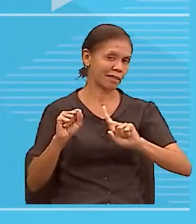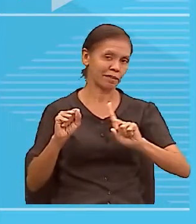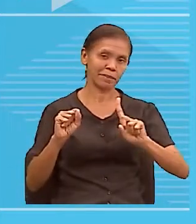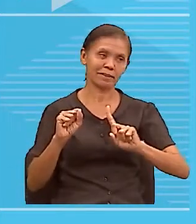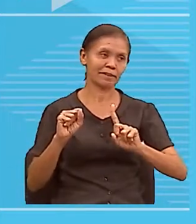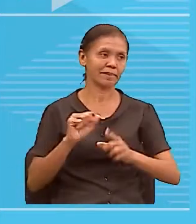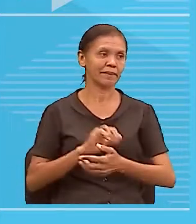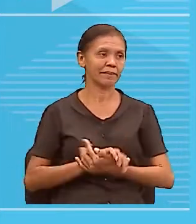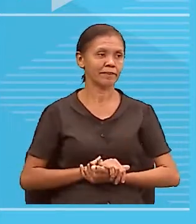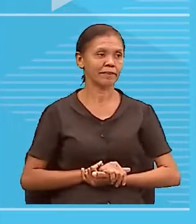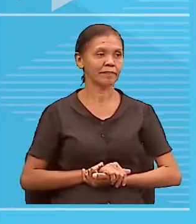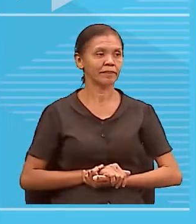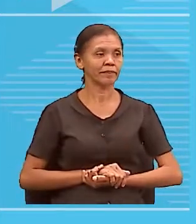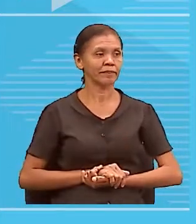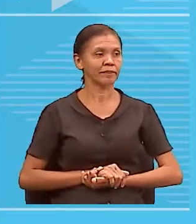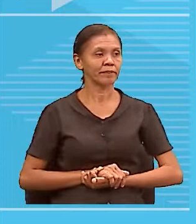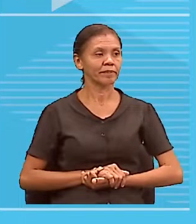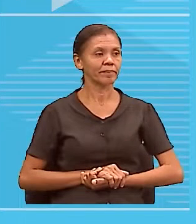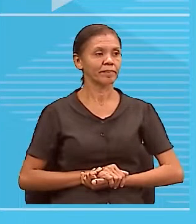studia